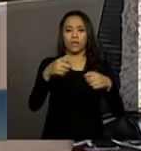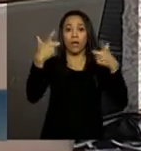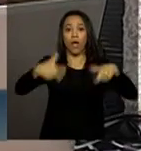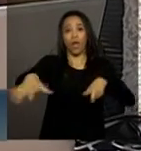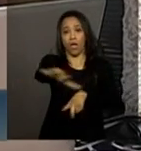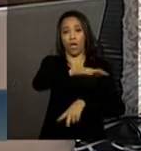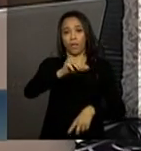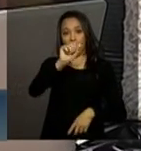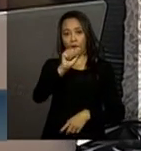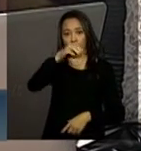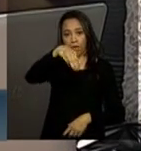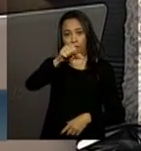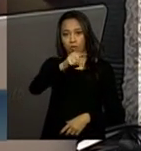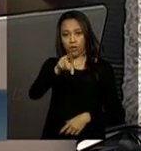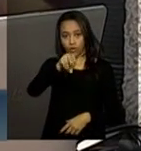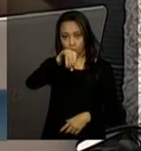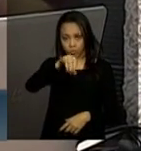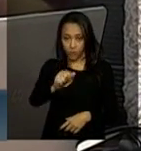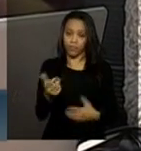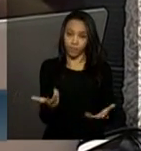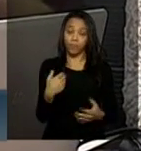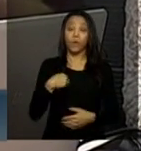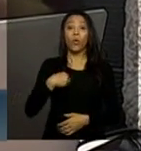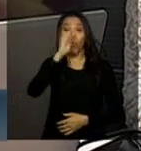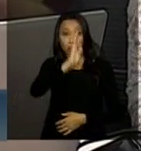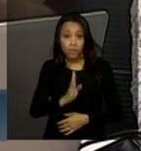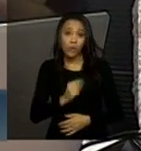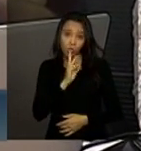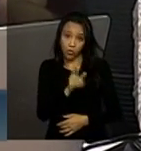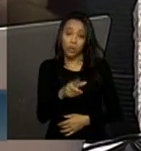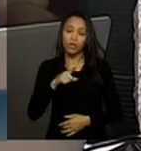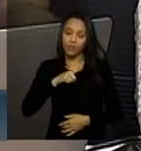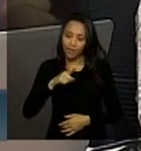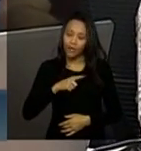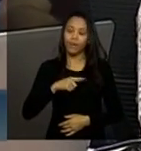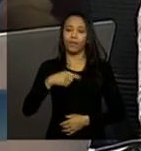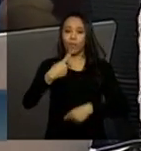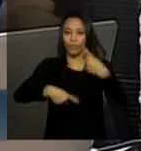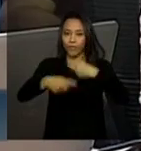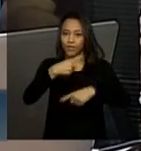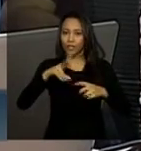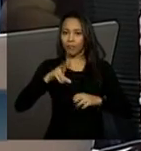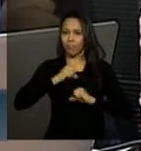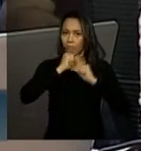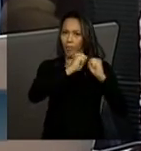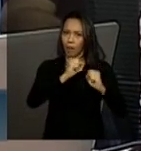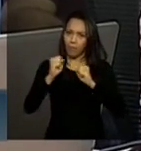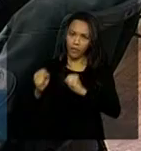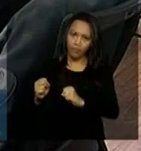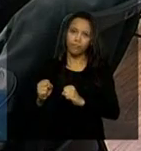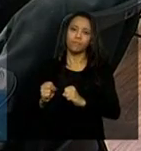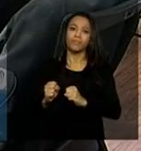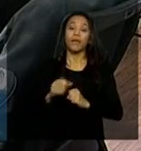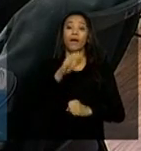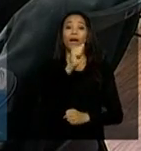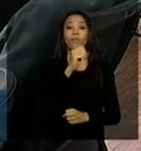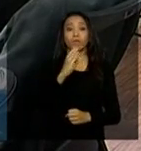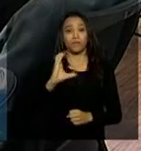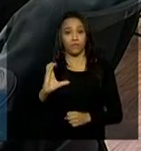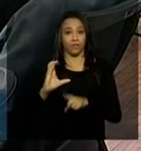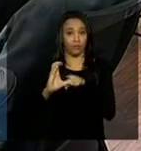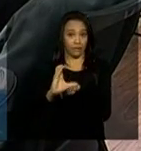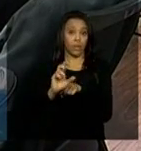Bom, o Brasil tem uma política pública poderosa, que é a agricultura ABC, para a gente